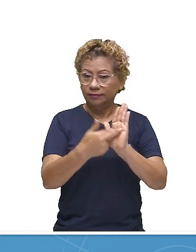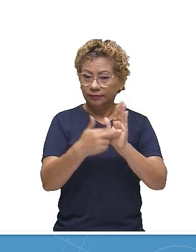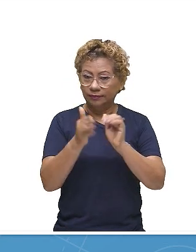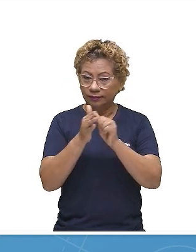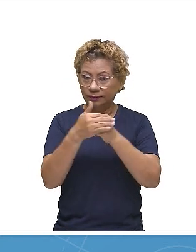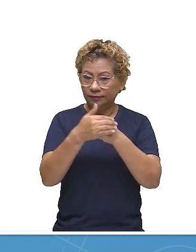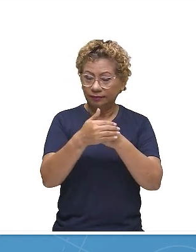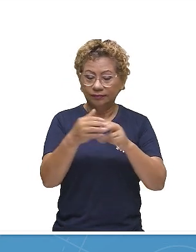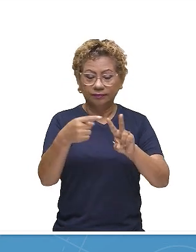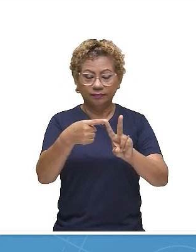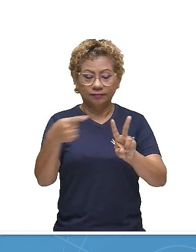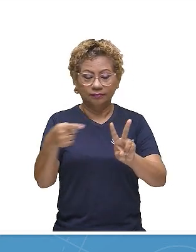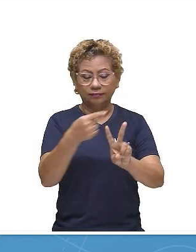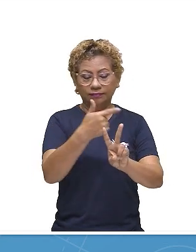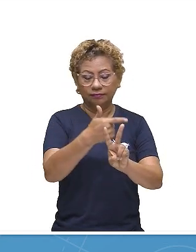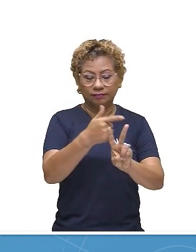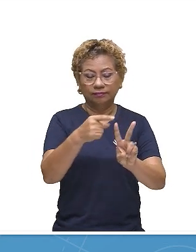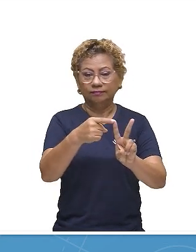5,